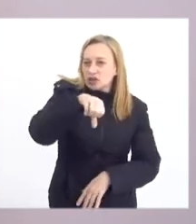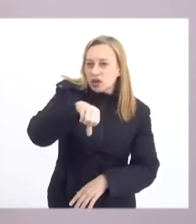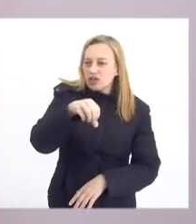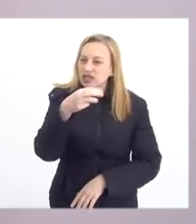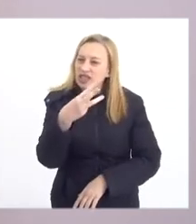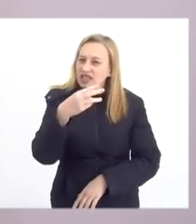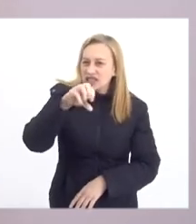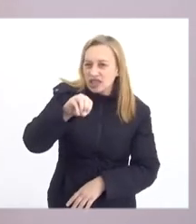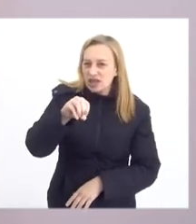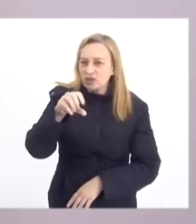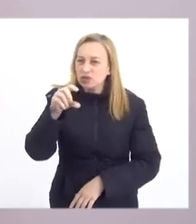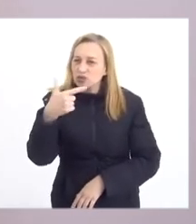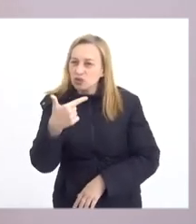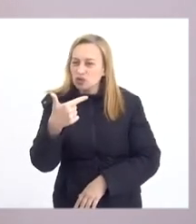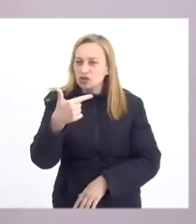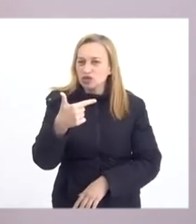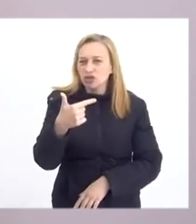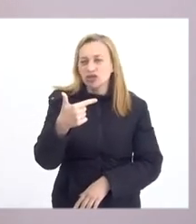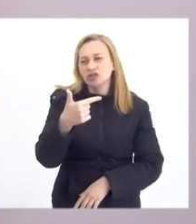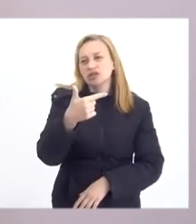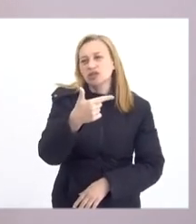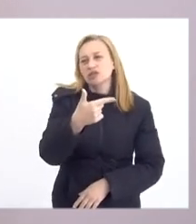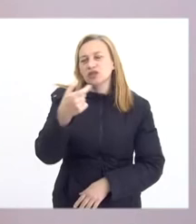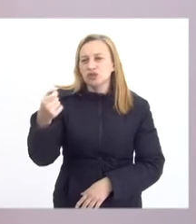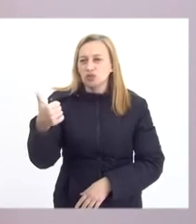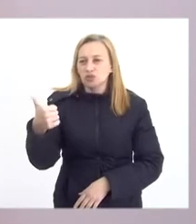9302 de 10 de junho de 21.